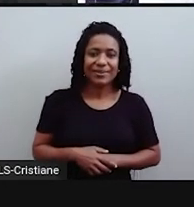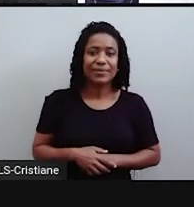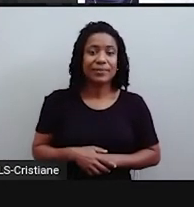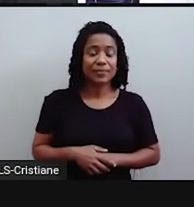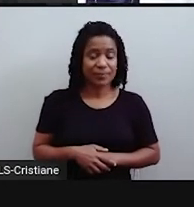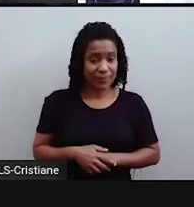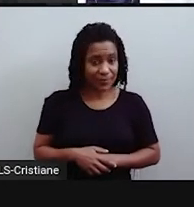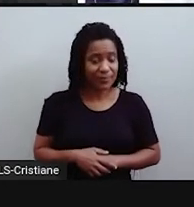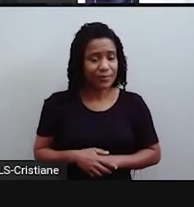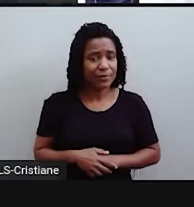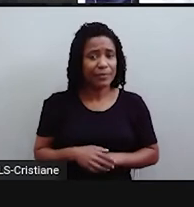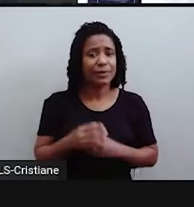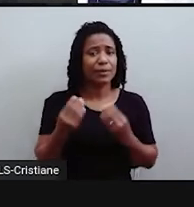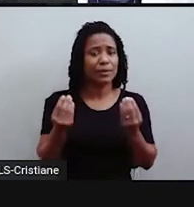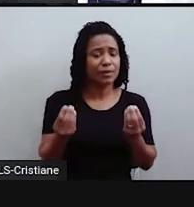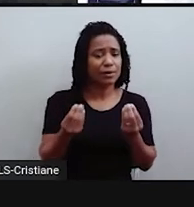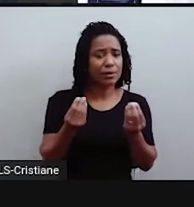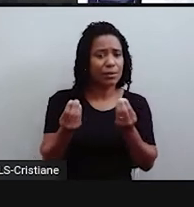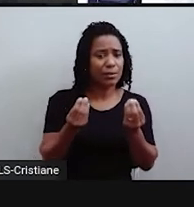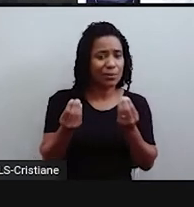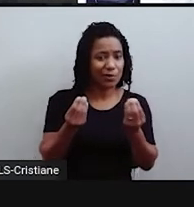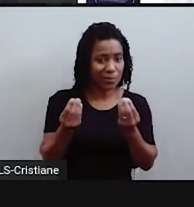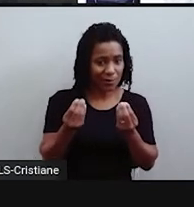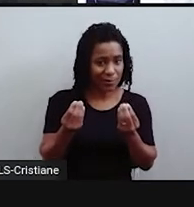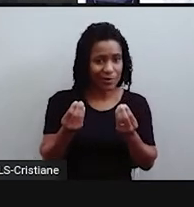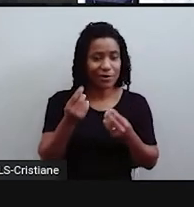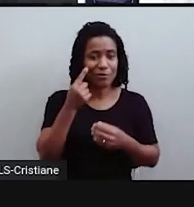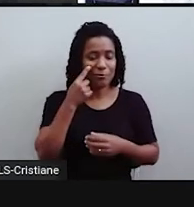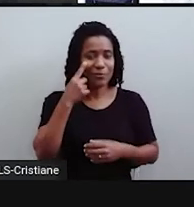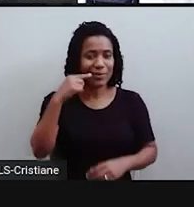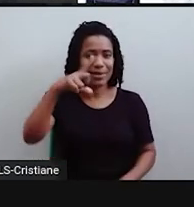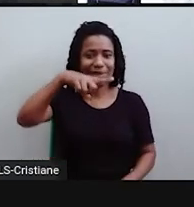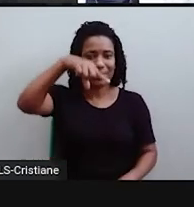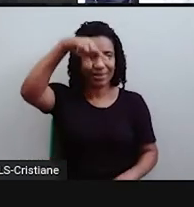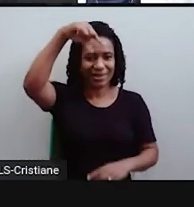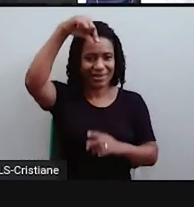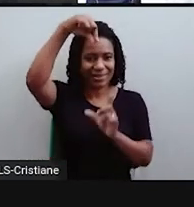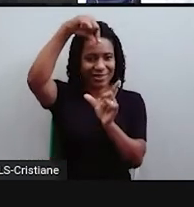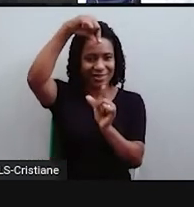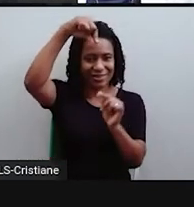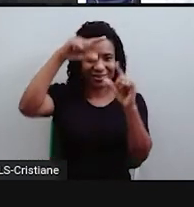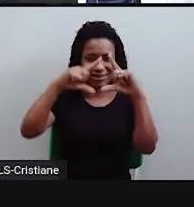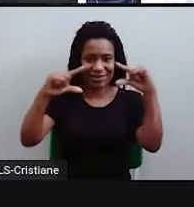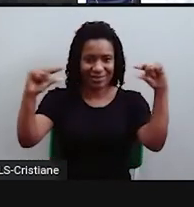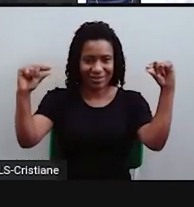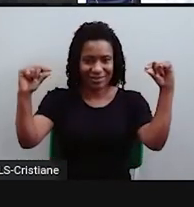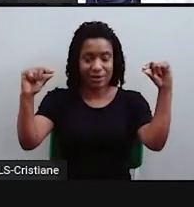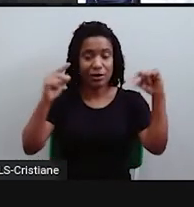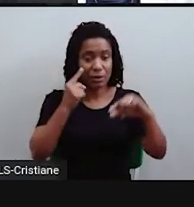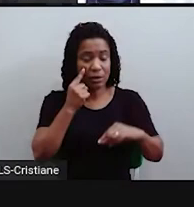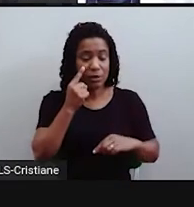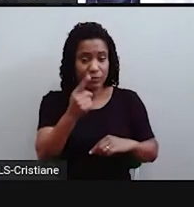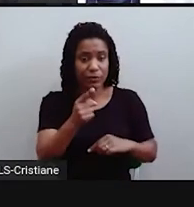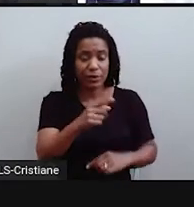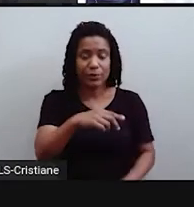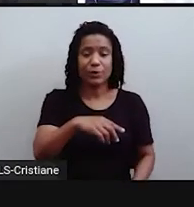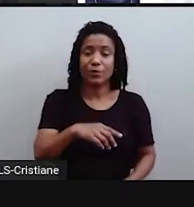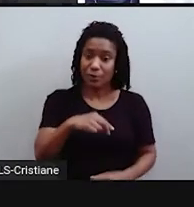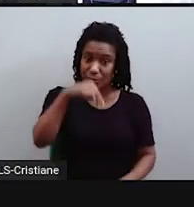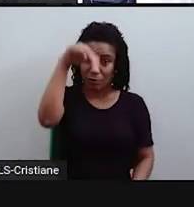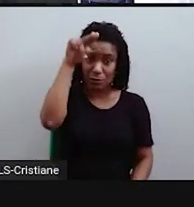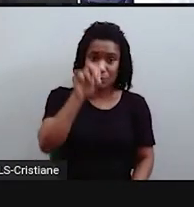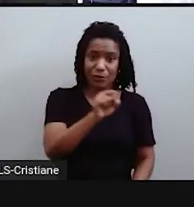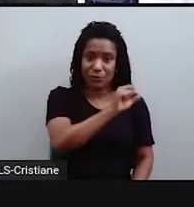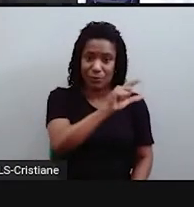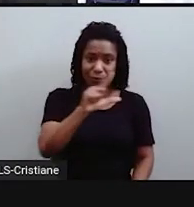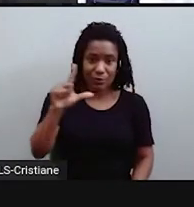Aí, gente, partindo dessas informações da Rosa dos Ventos, se estudando e envolvendo aí agora